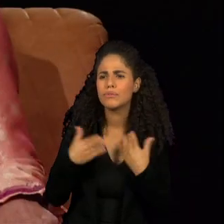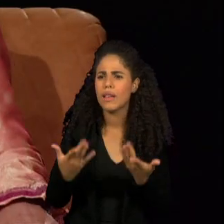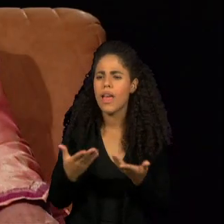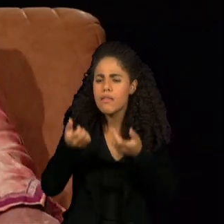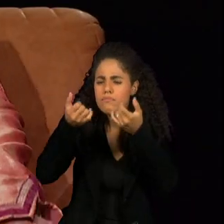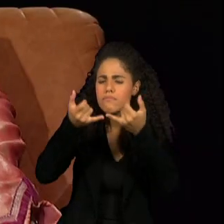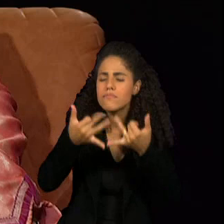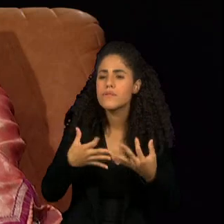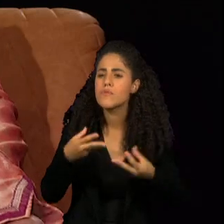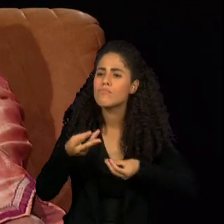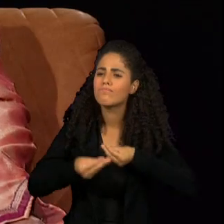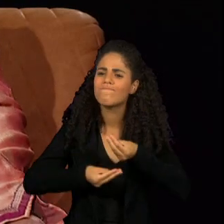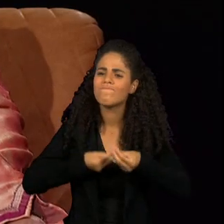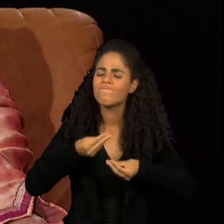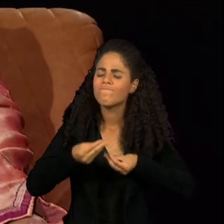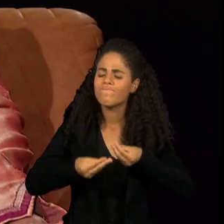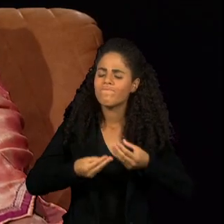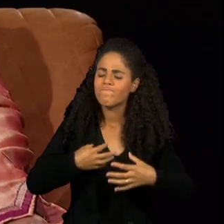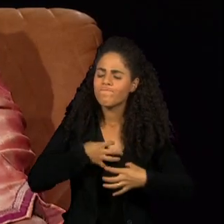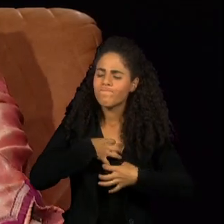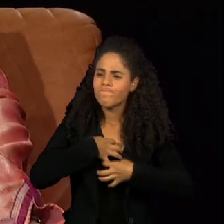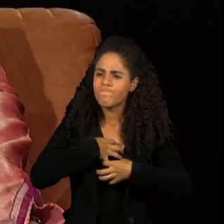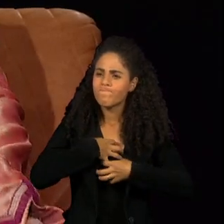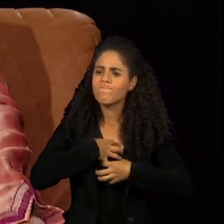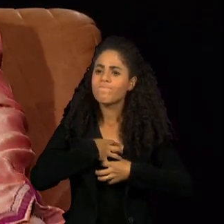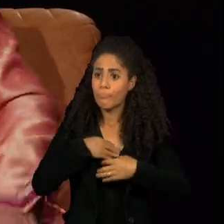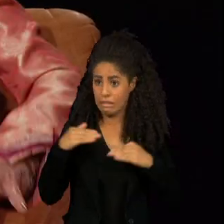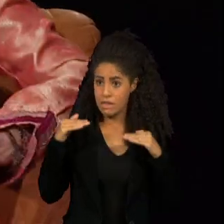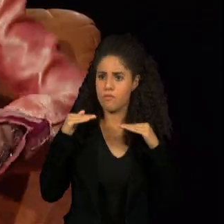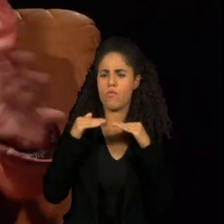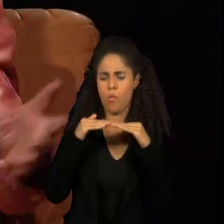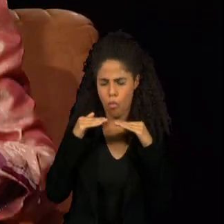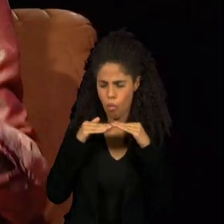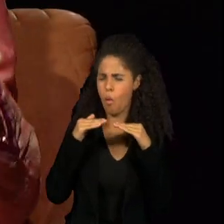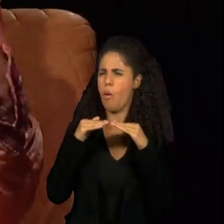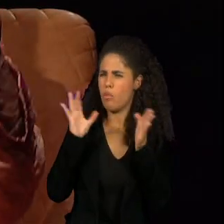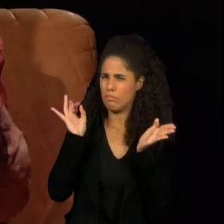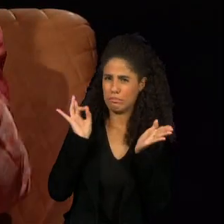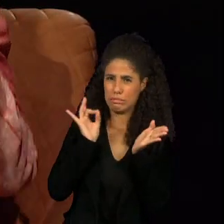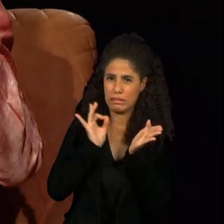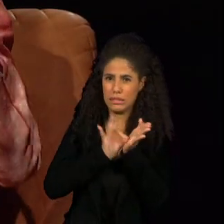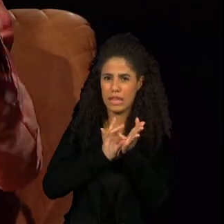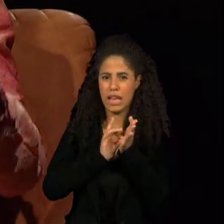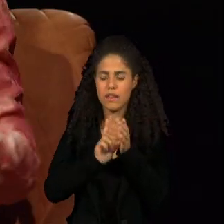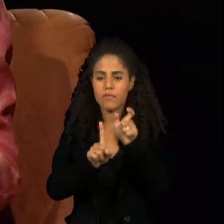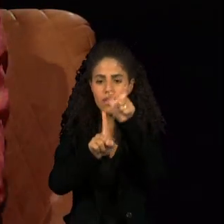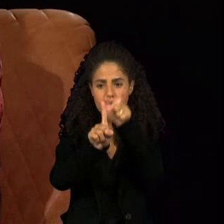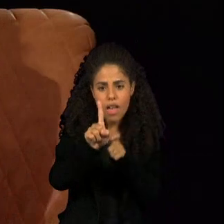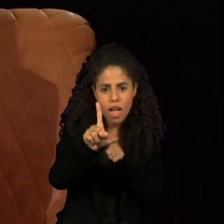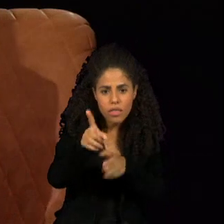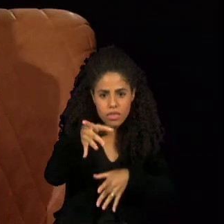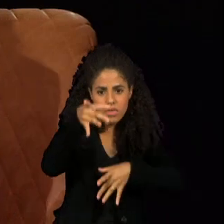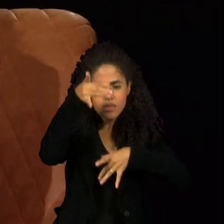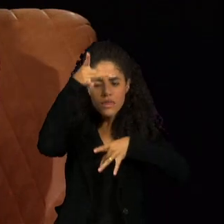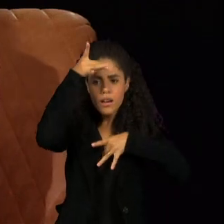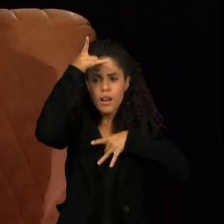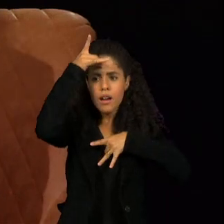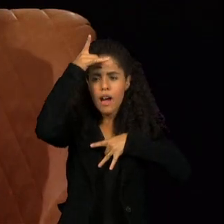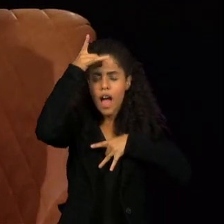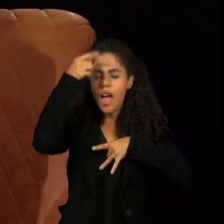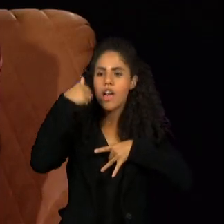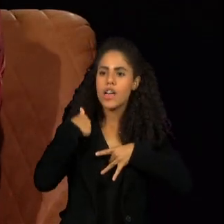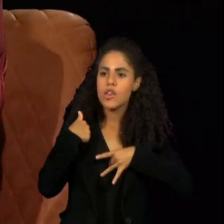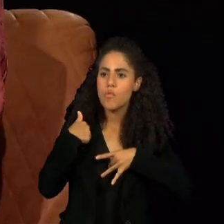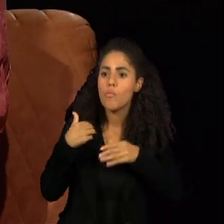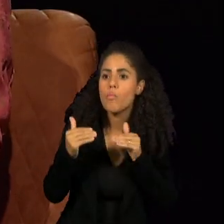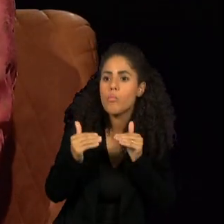falou. E concordo com ele também desse corpo que ri, né? Eu não